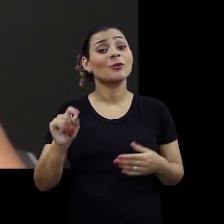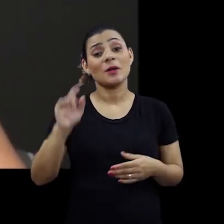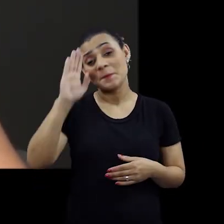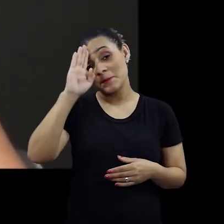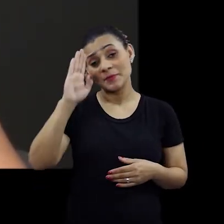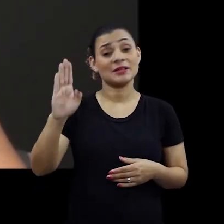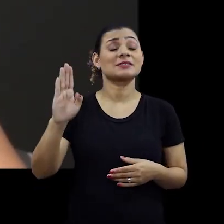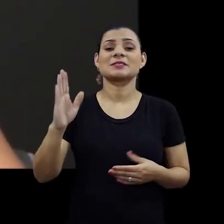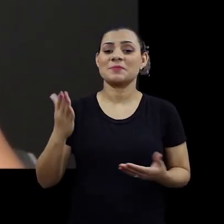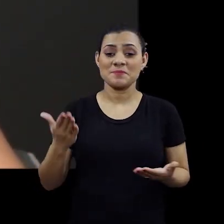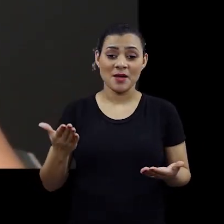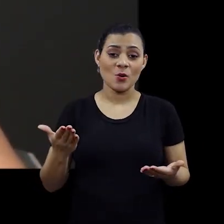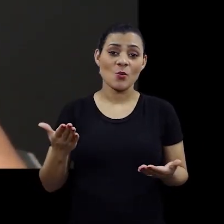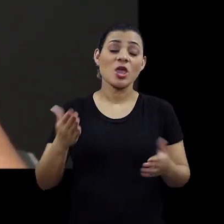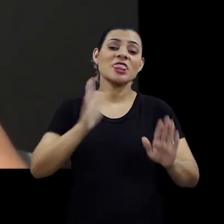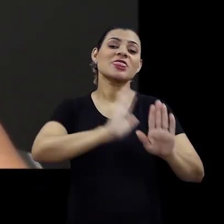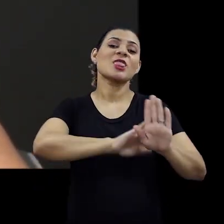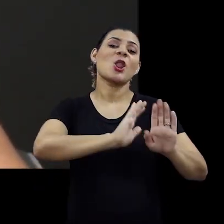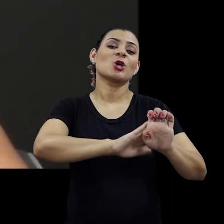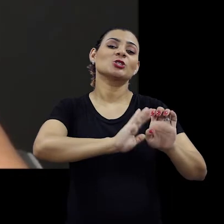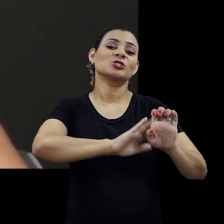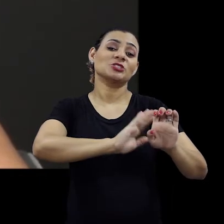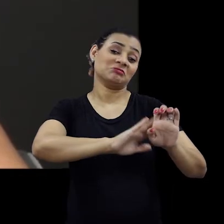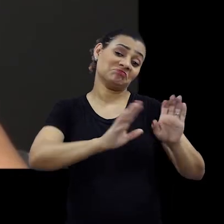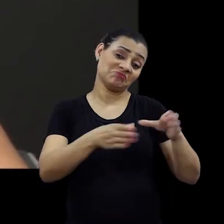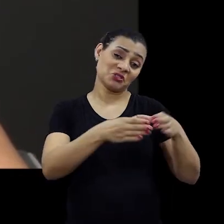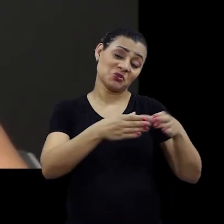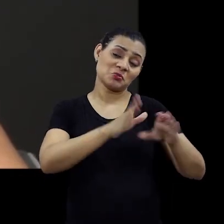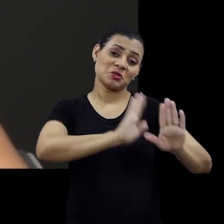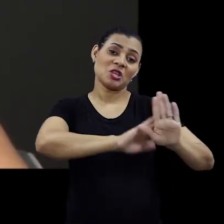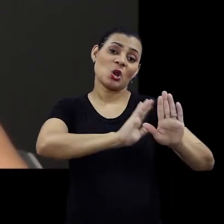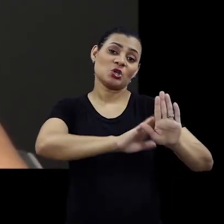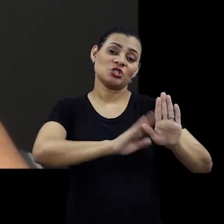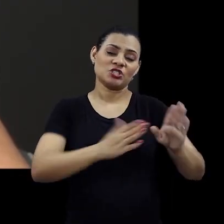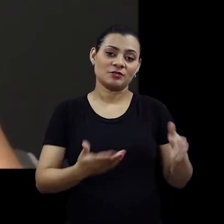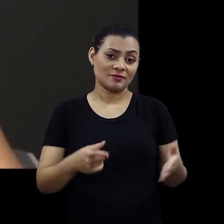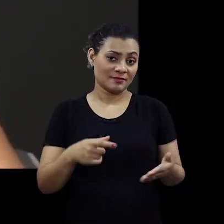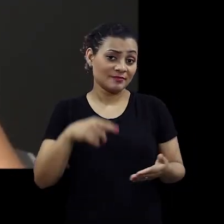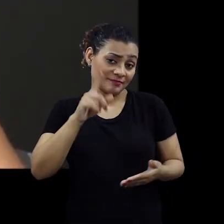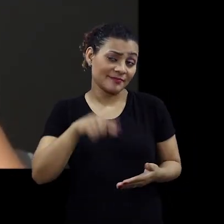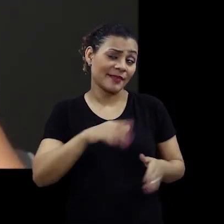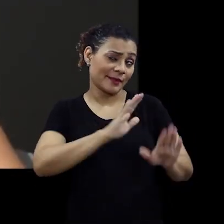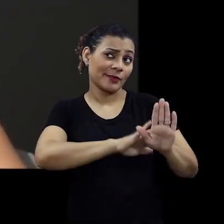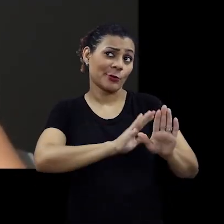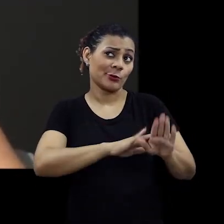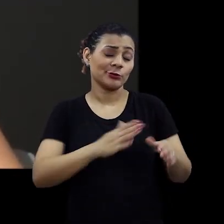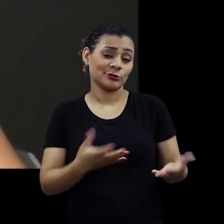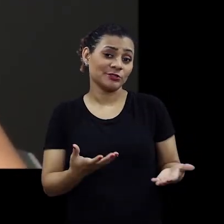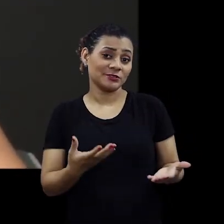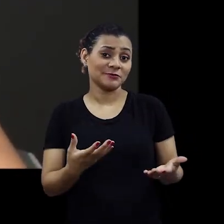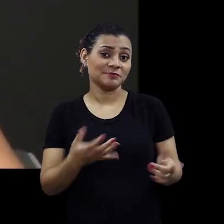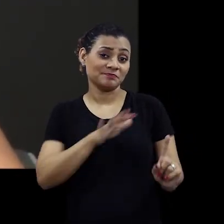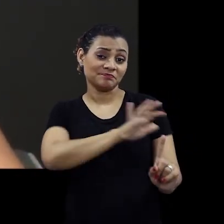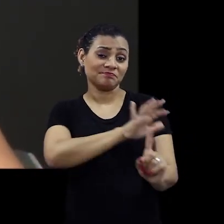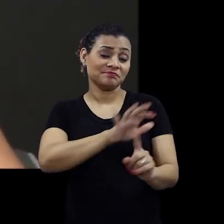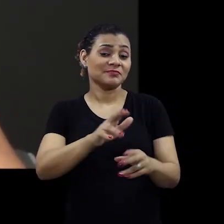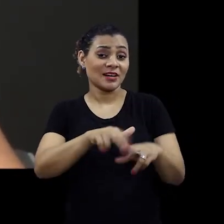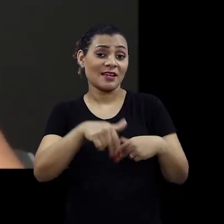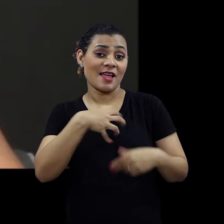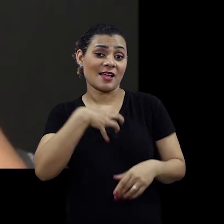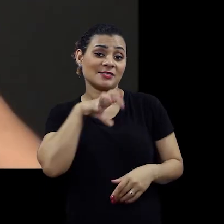era como é o braço direito dessa ideologia. Era o braço